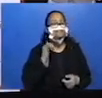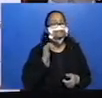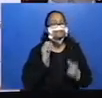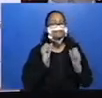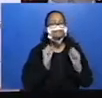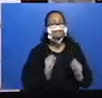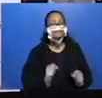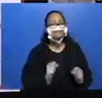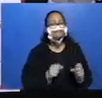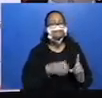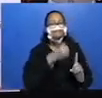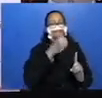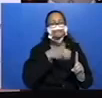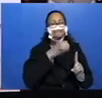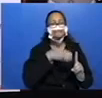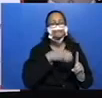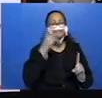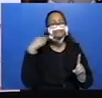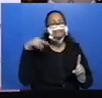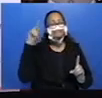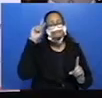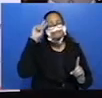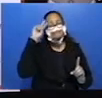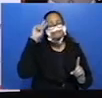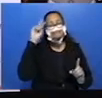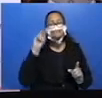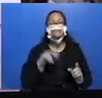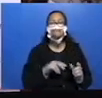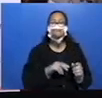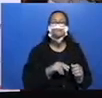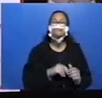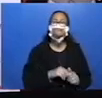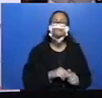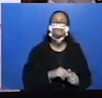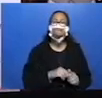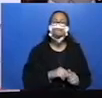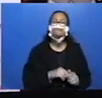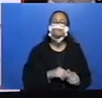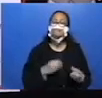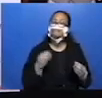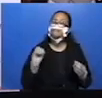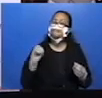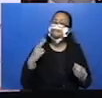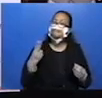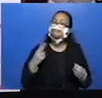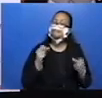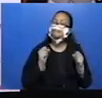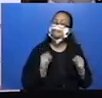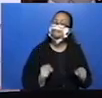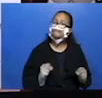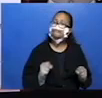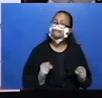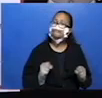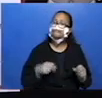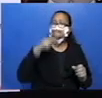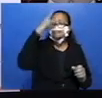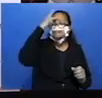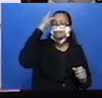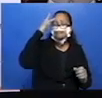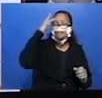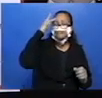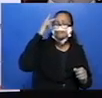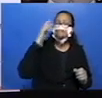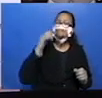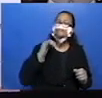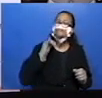uma personagem da história, como na narrativa, Trancado entre Múmias, ou pode ser alguém que apenas conta os fatos sem